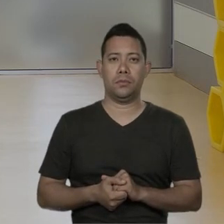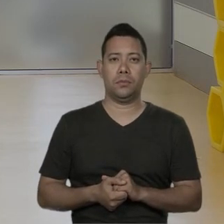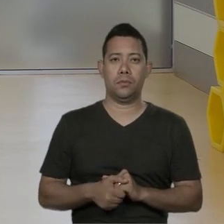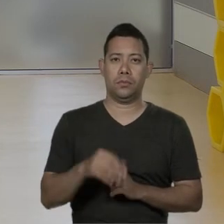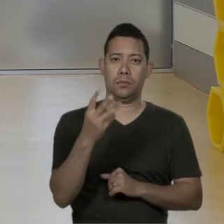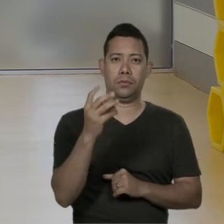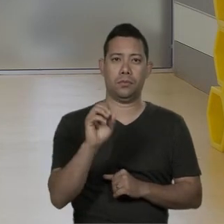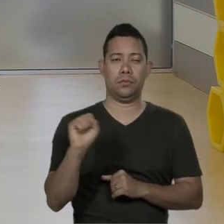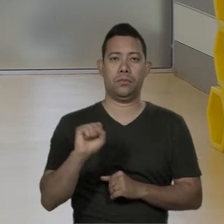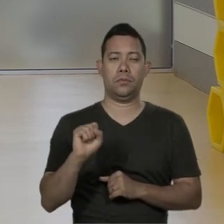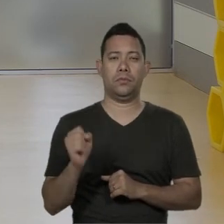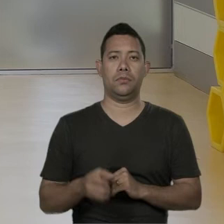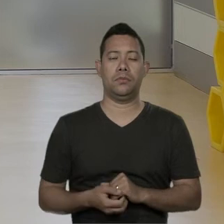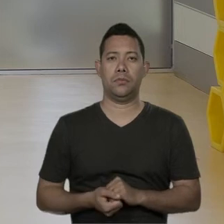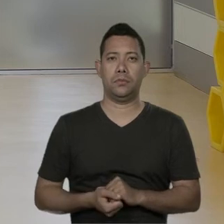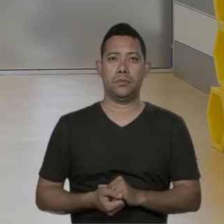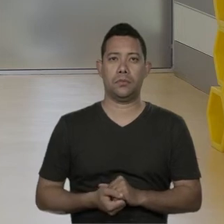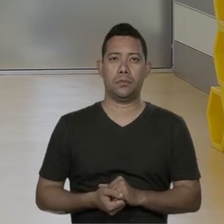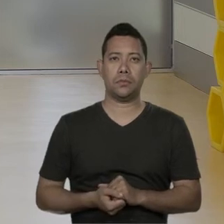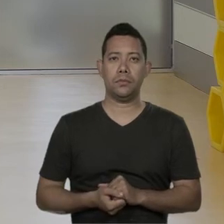30 segundos.